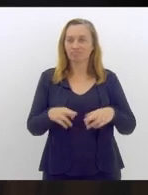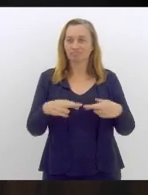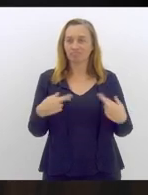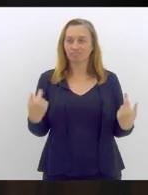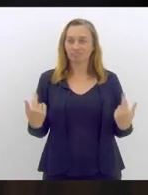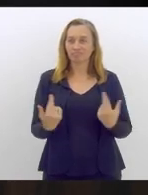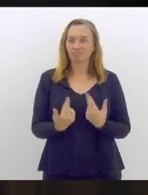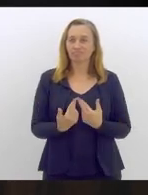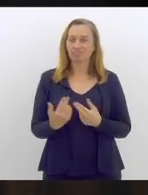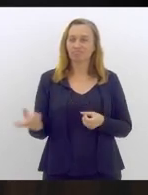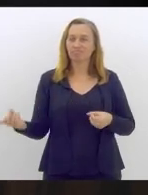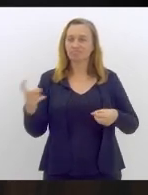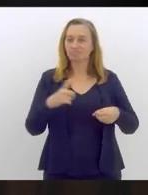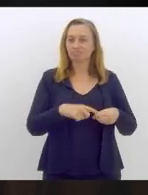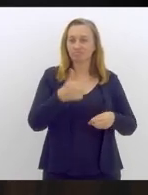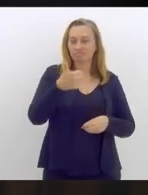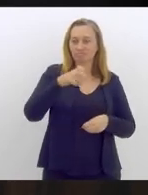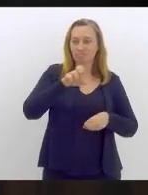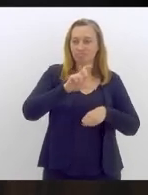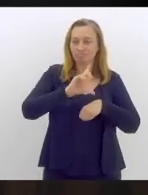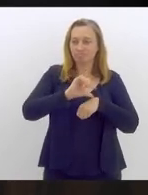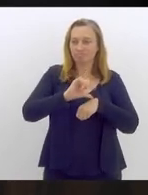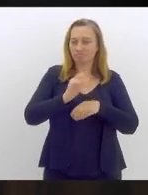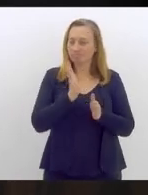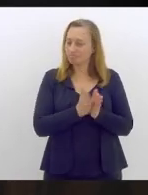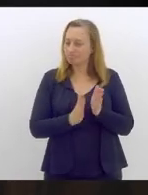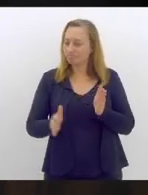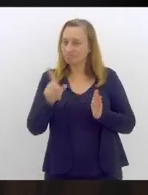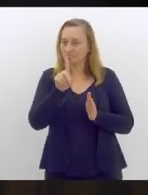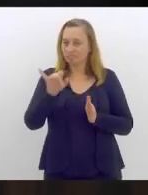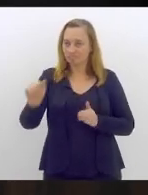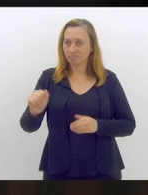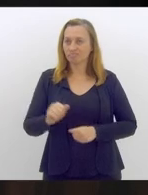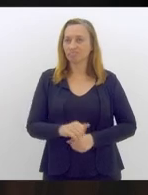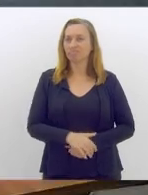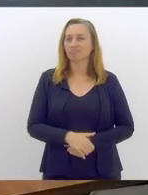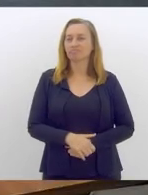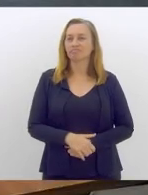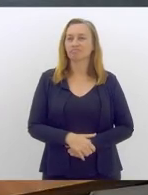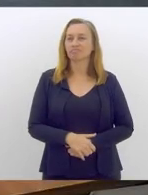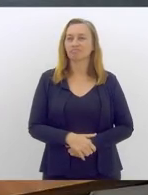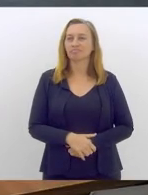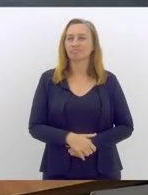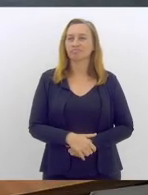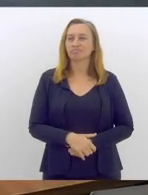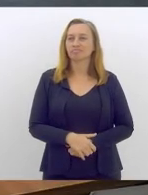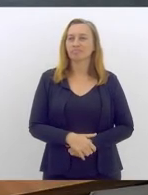que retorna às 15 horas com a ordem do dia